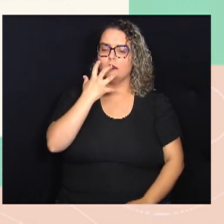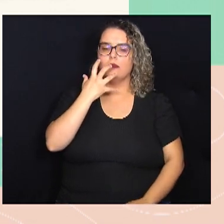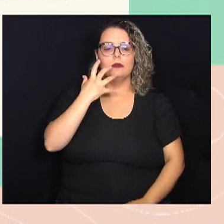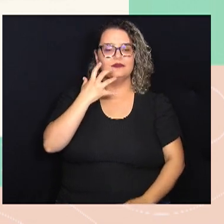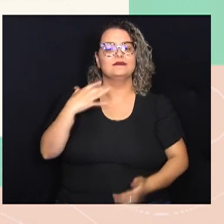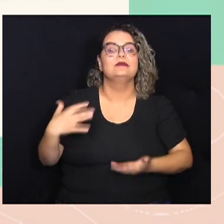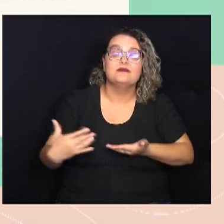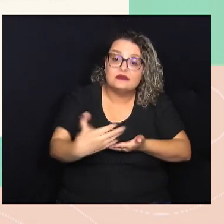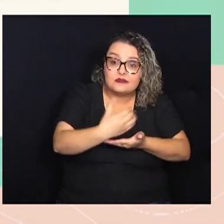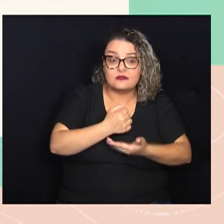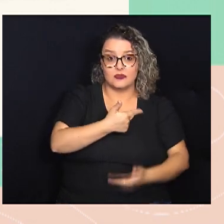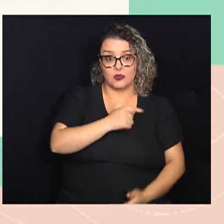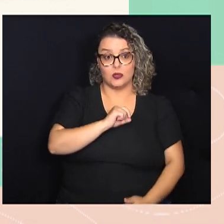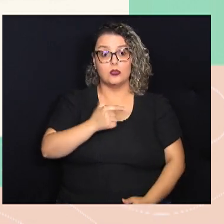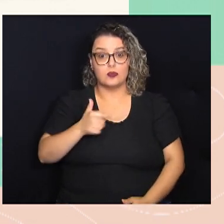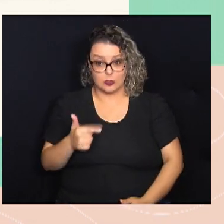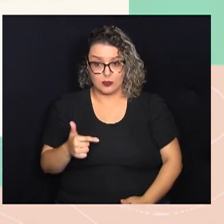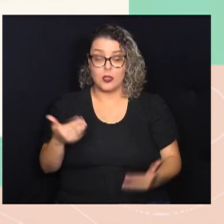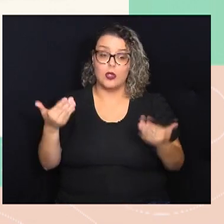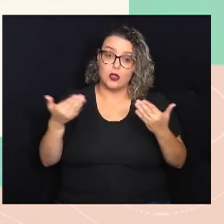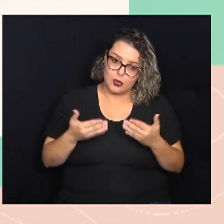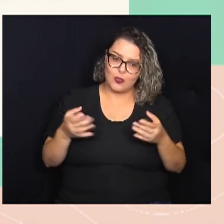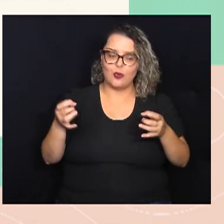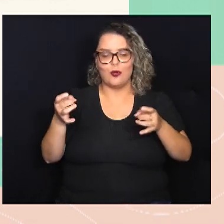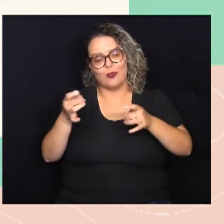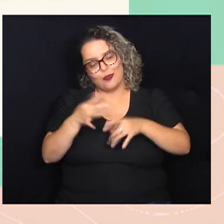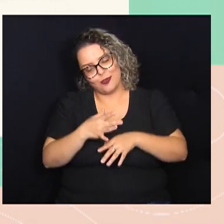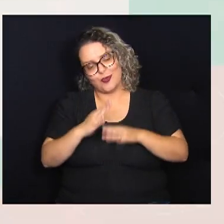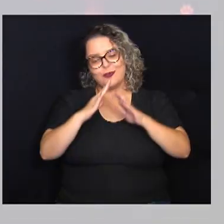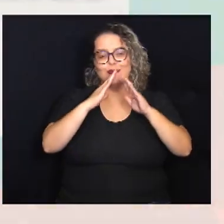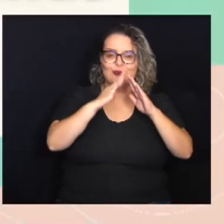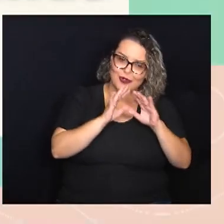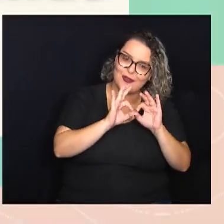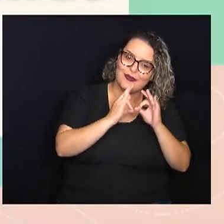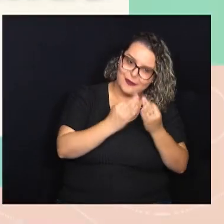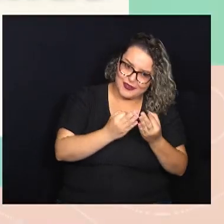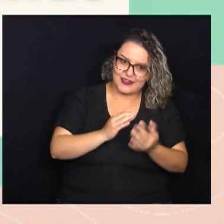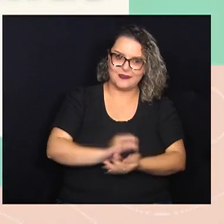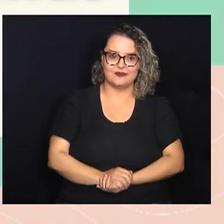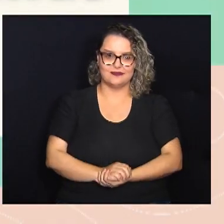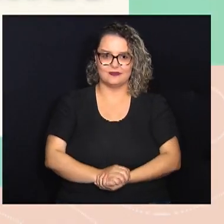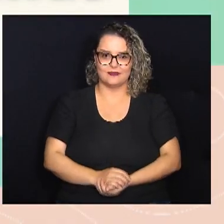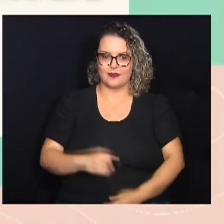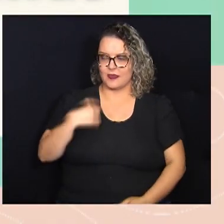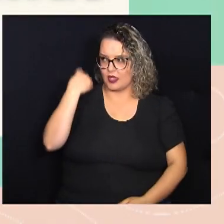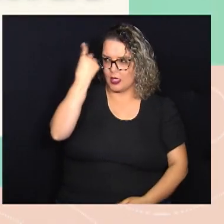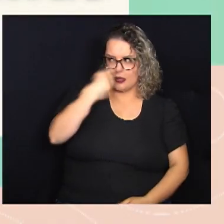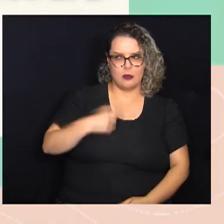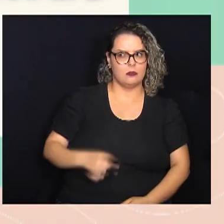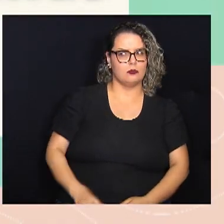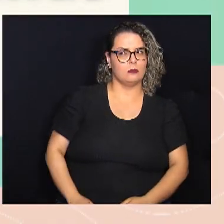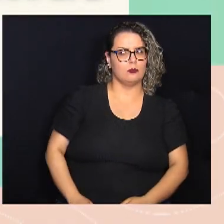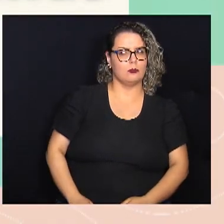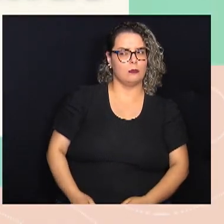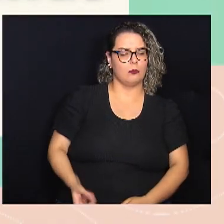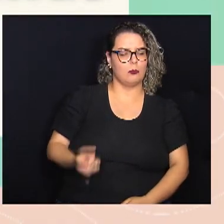Essa adoção pode ser individual ou conjunta. Se interessou, entre em contato com a Mari.